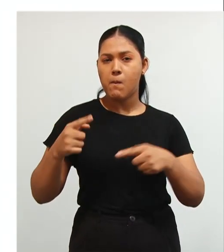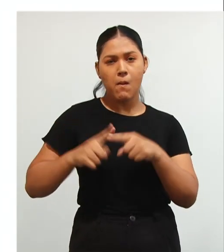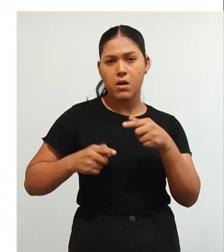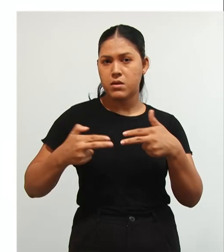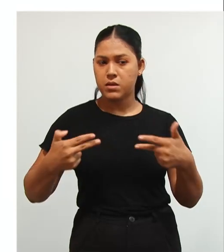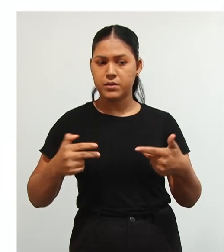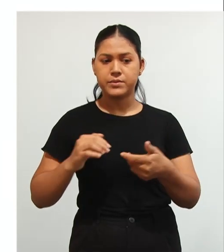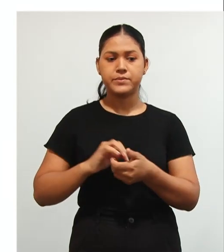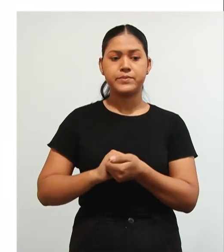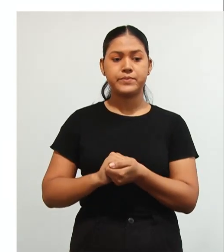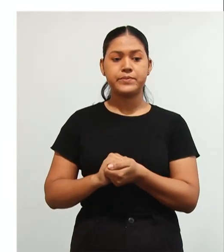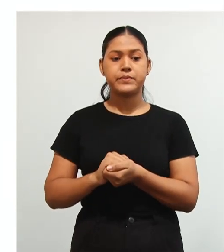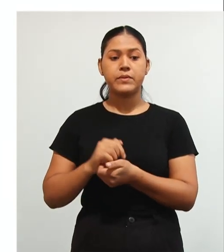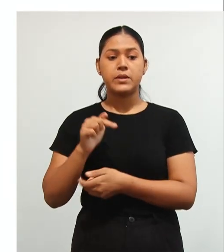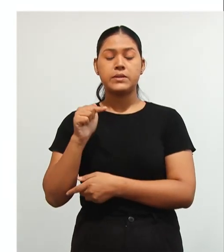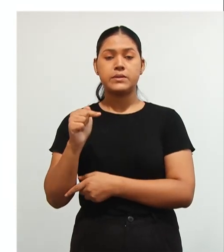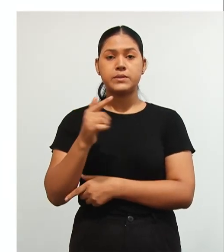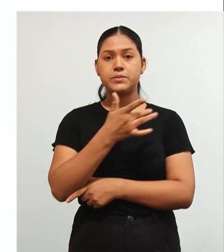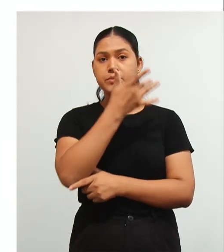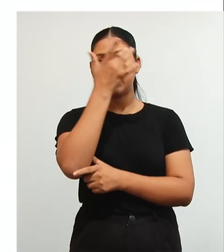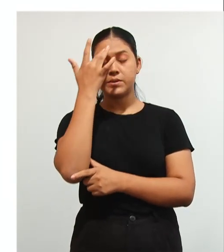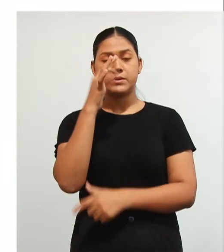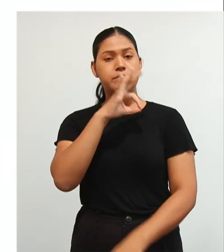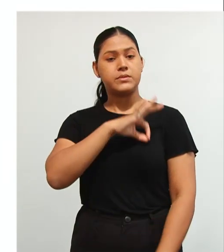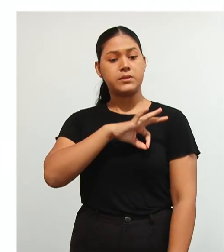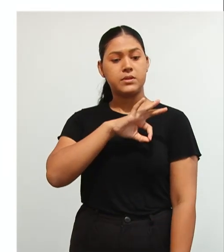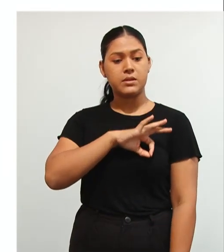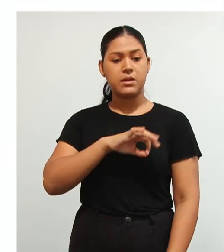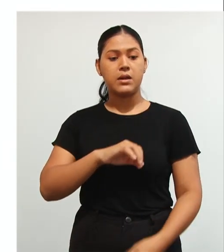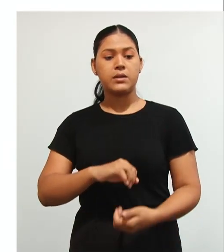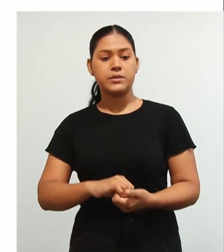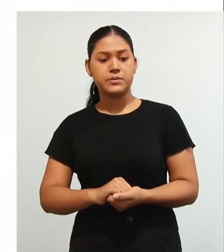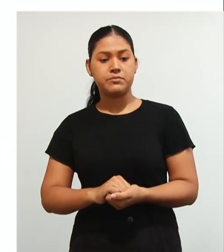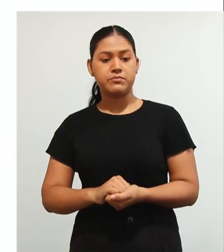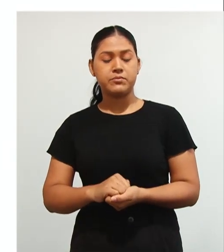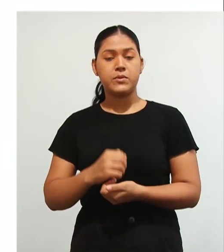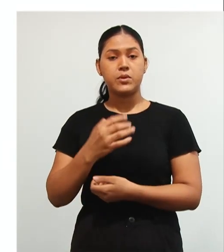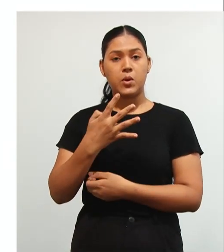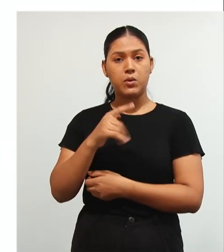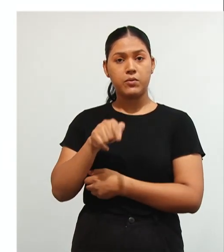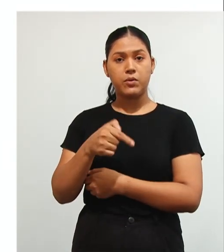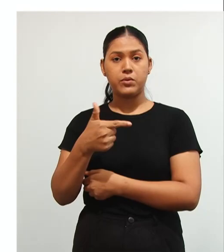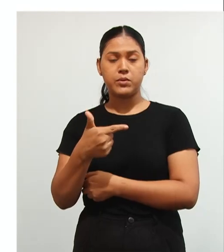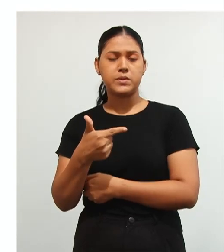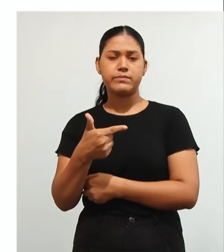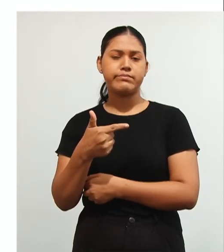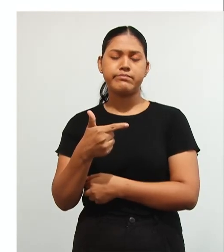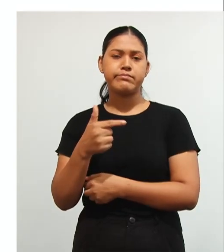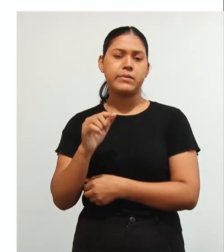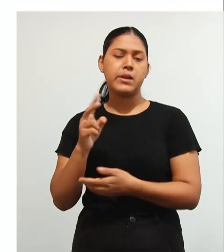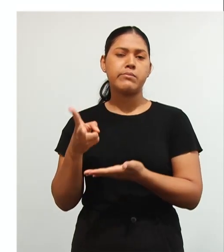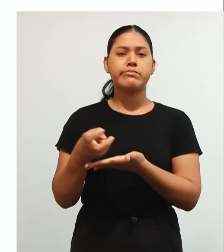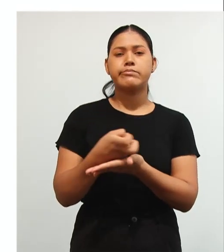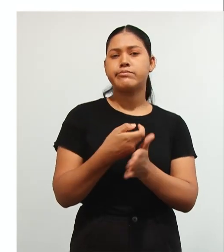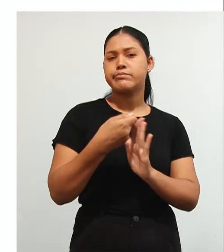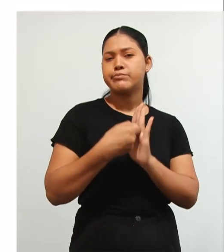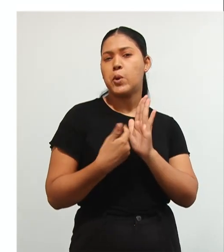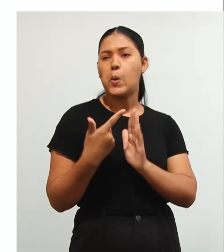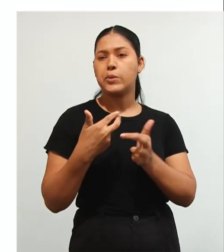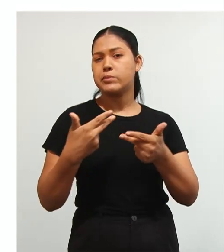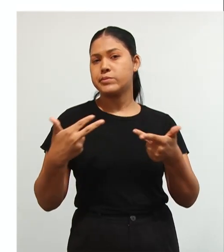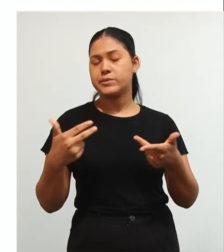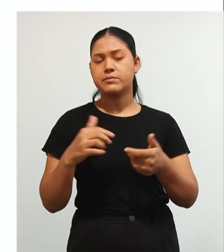tributação de patrimônios, 4% de outras tributações. A respeito dos gastos públicos, o maior gasto